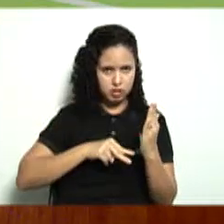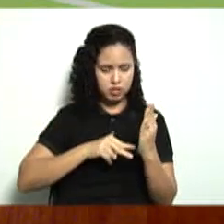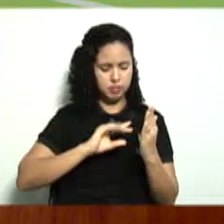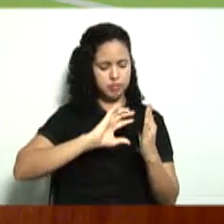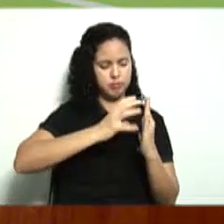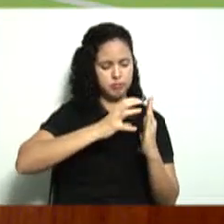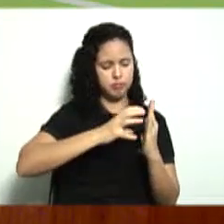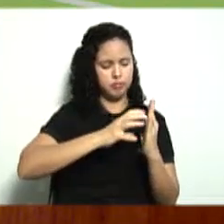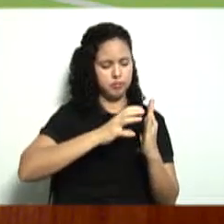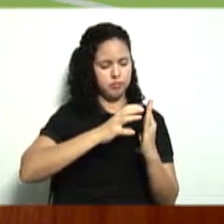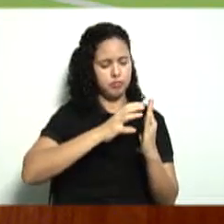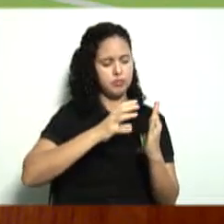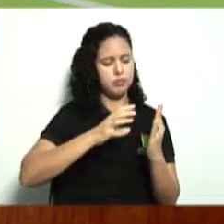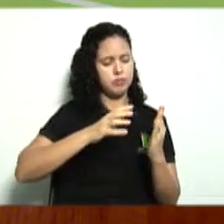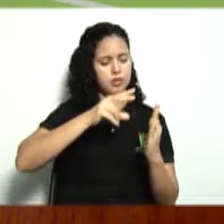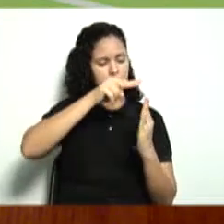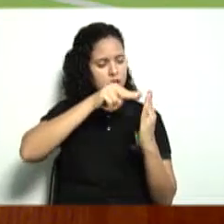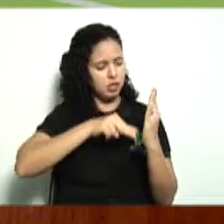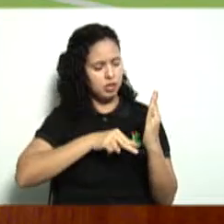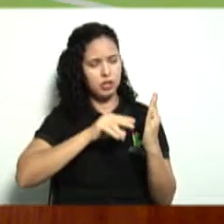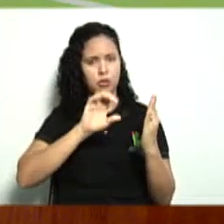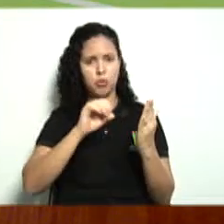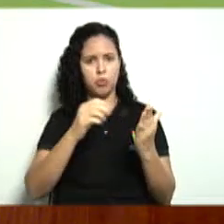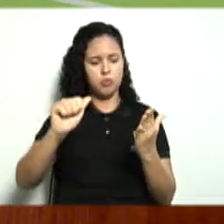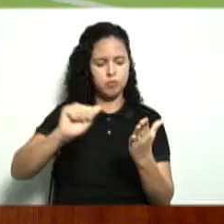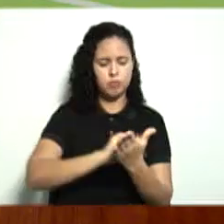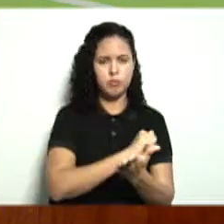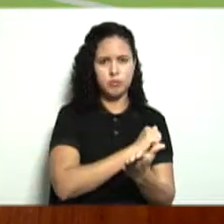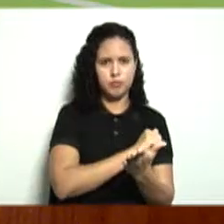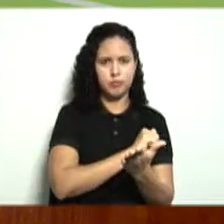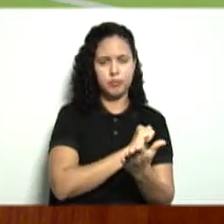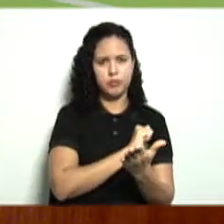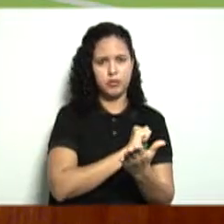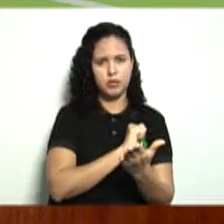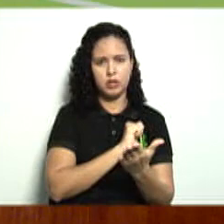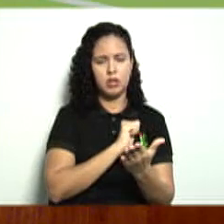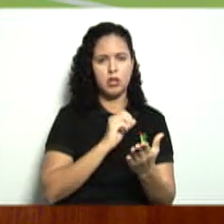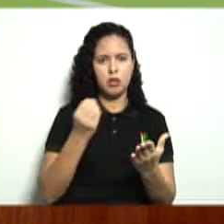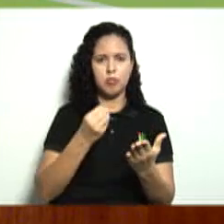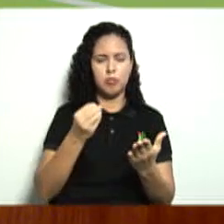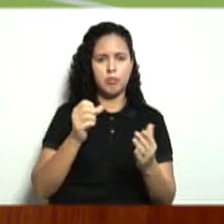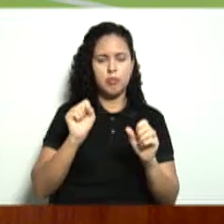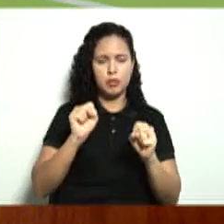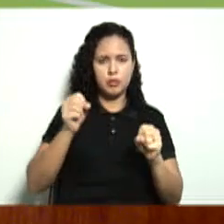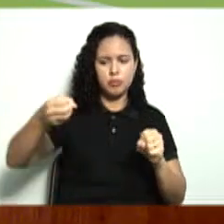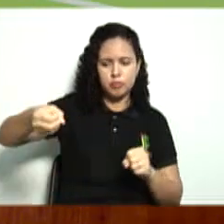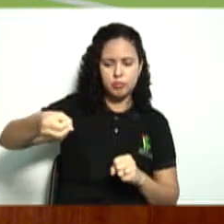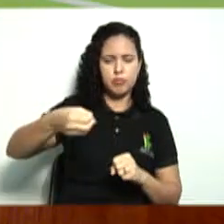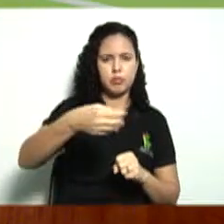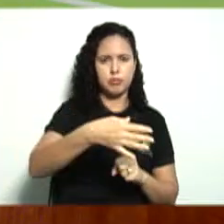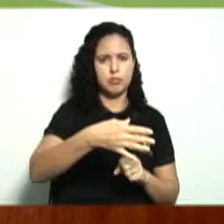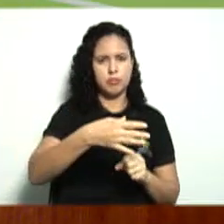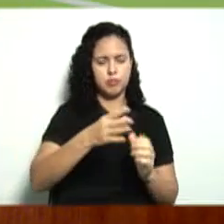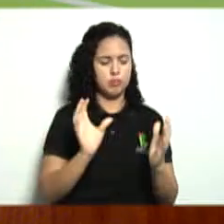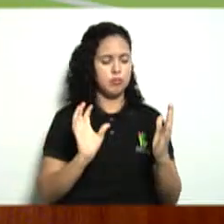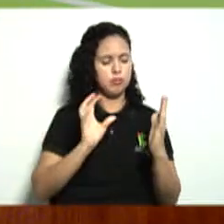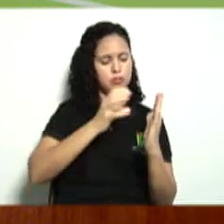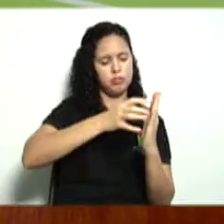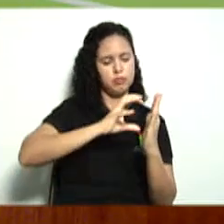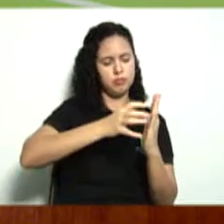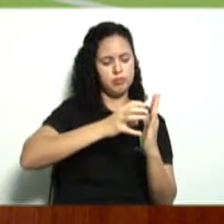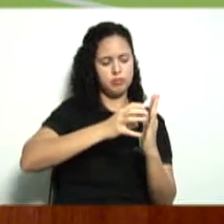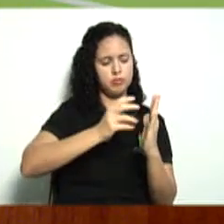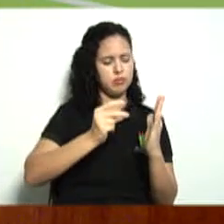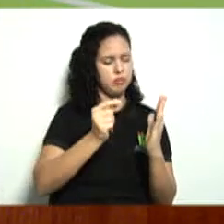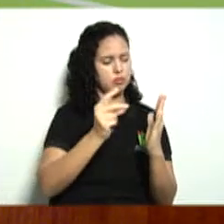pode ler um arquivo, você pode excluir aquele arquivo, você pode atualizar. O que vem atualizar? Ó, coloquei um arquivo lá, estava